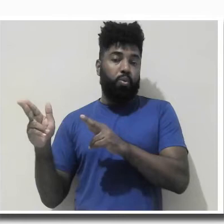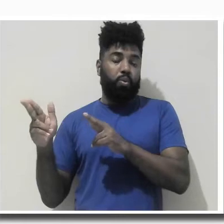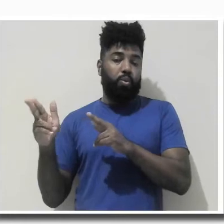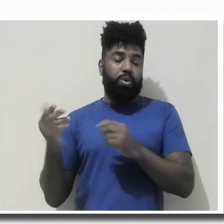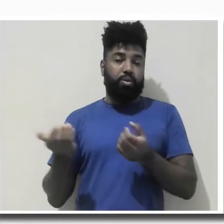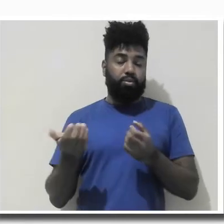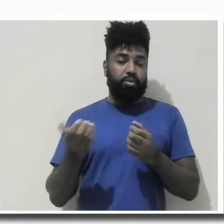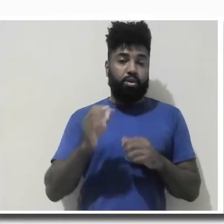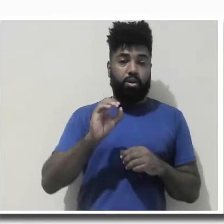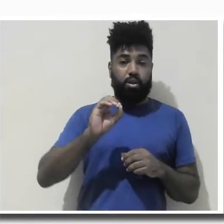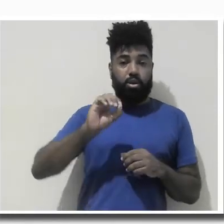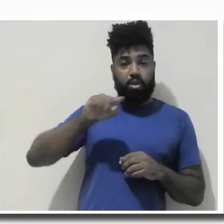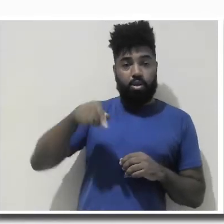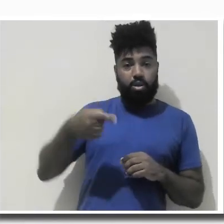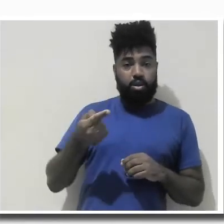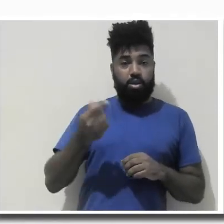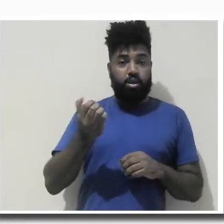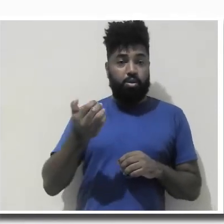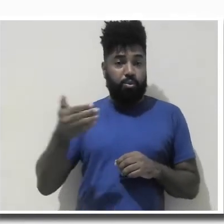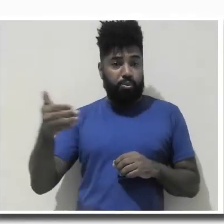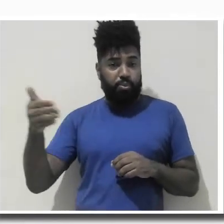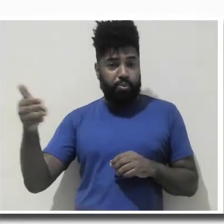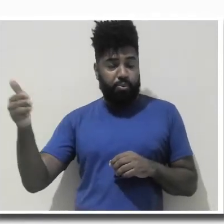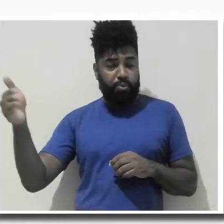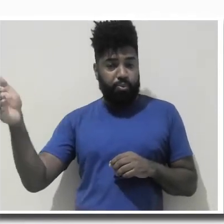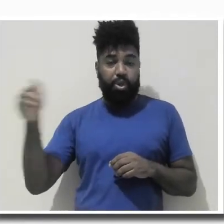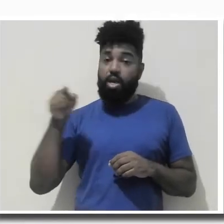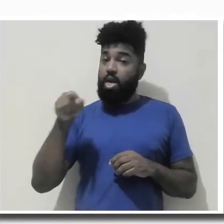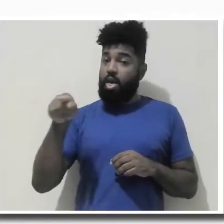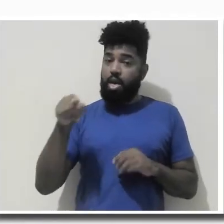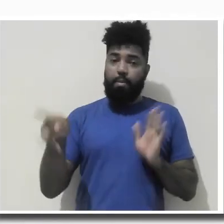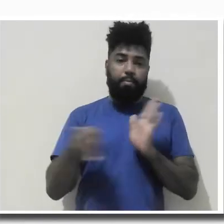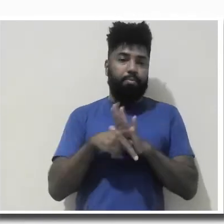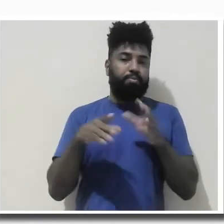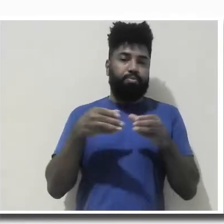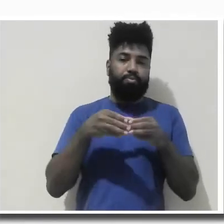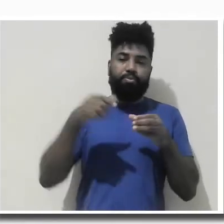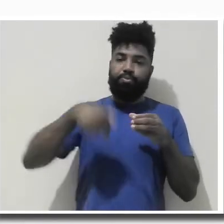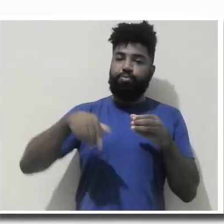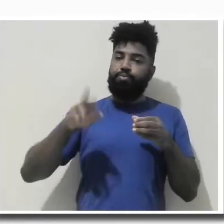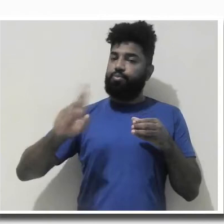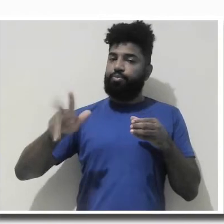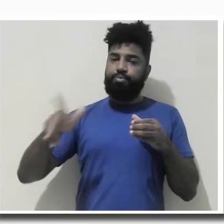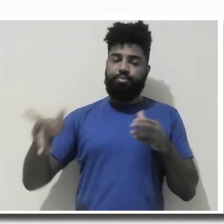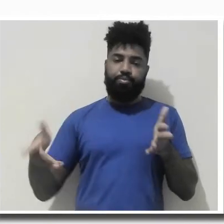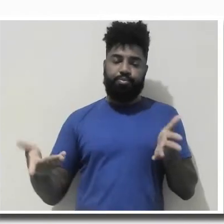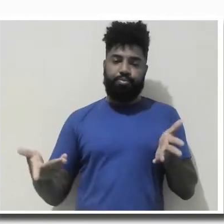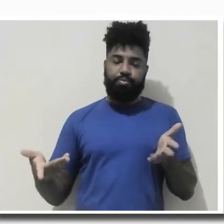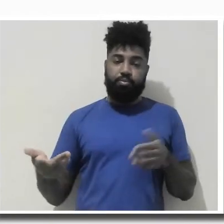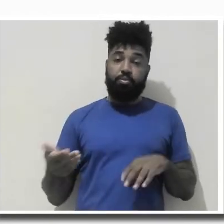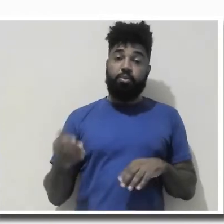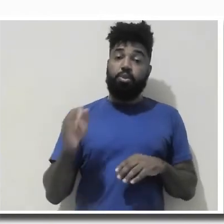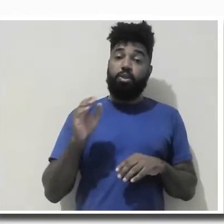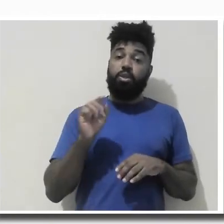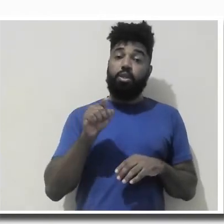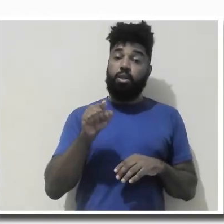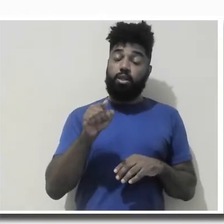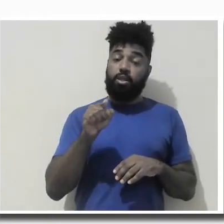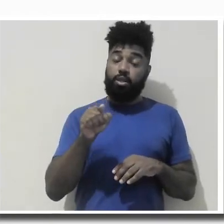essas dízimas não periódicas não são números racionais. E as dízimas